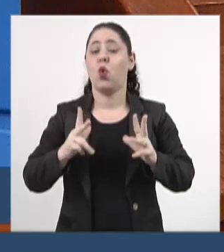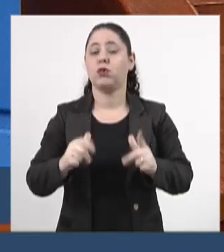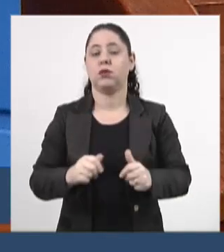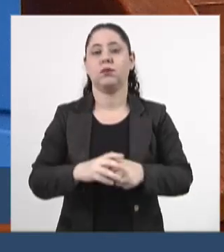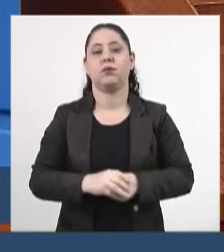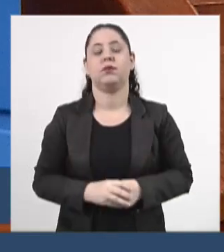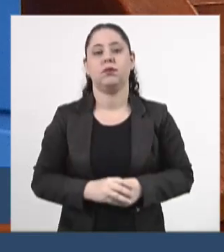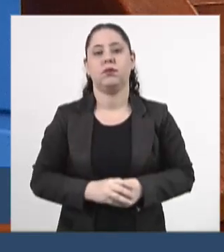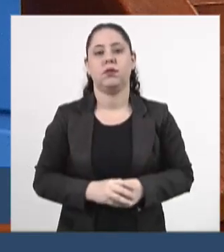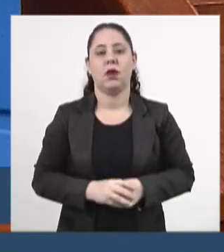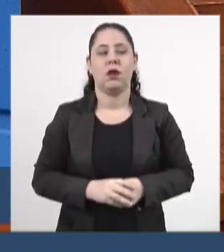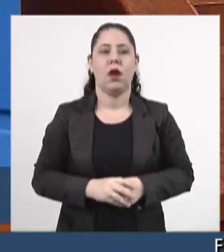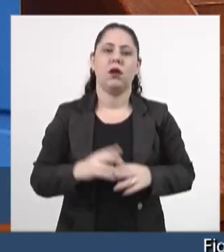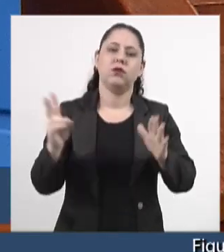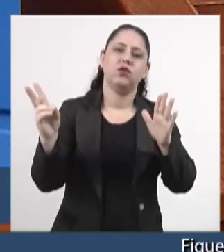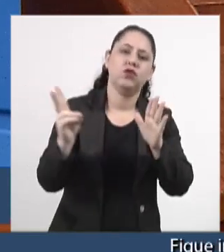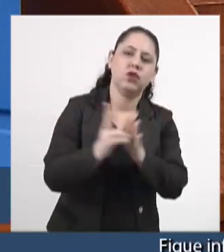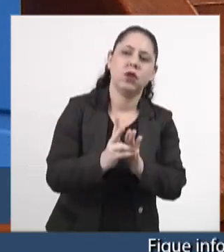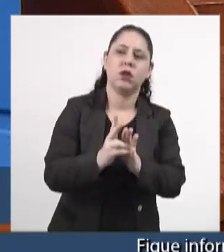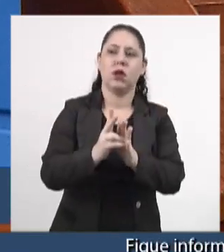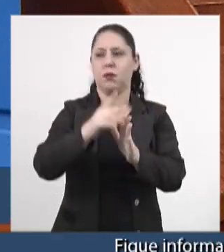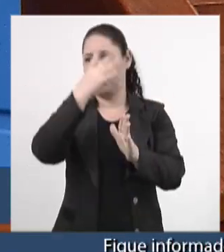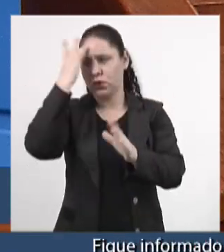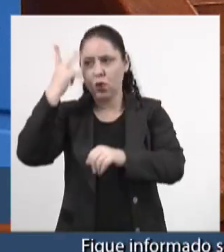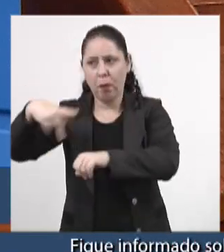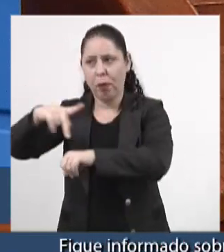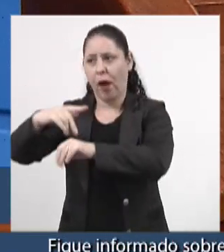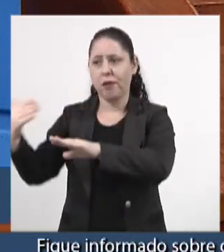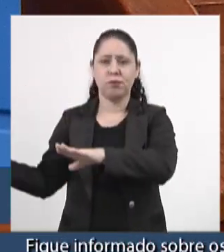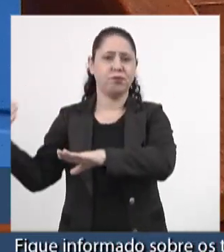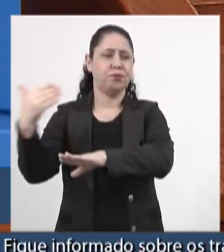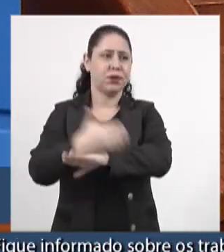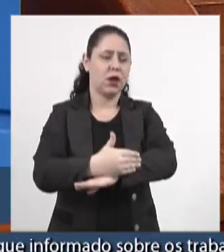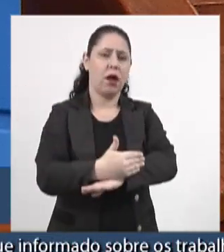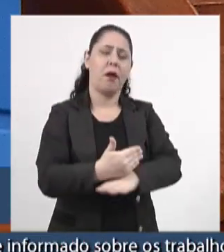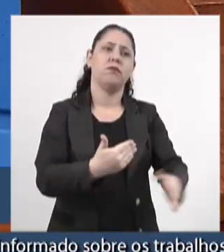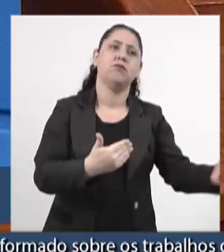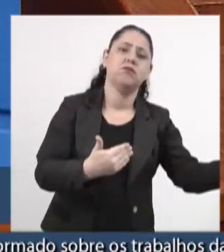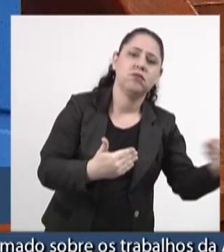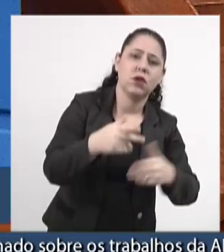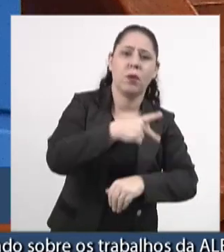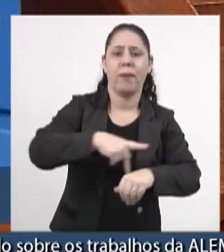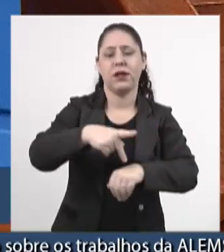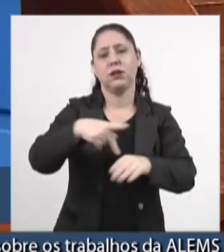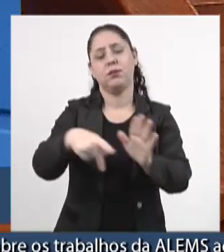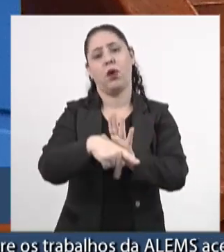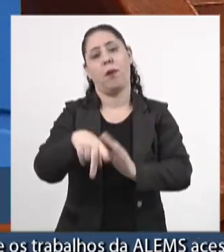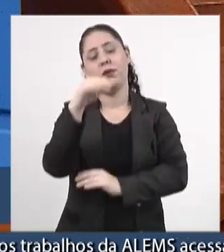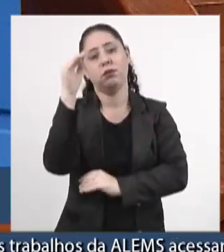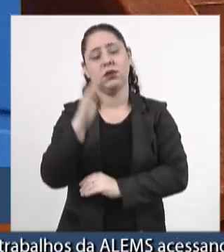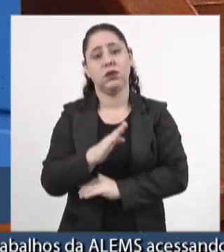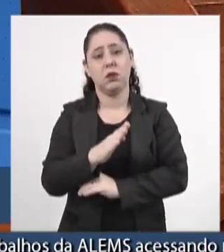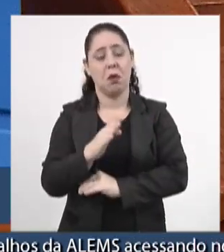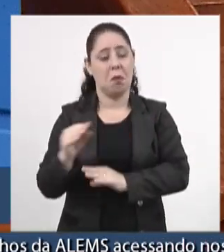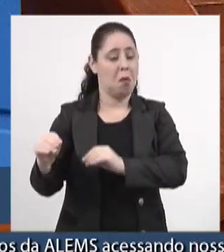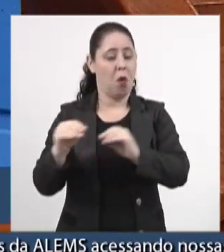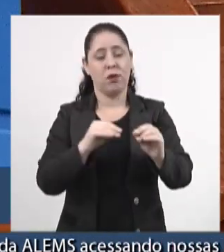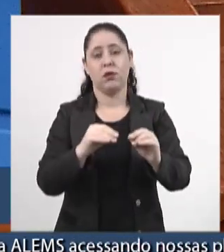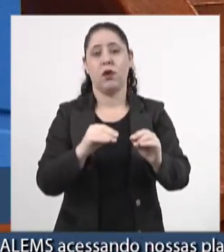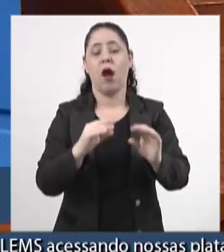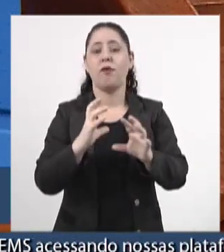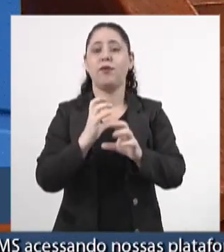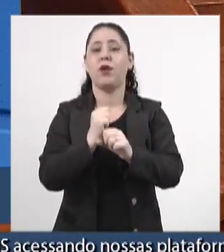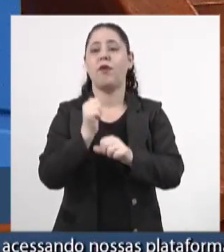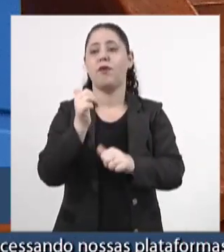Todas. Indígenas, imigrantes, migrantes. Nós fizemos um levantamento